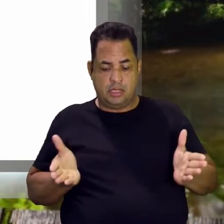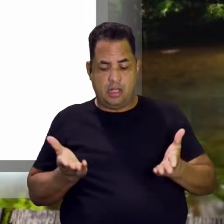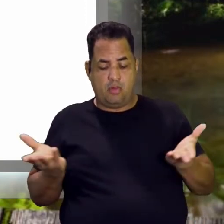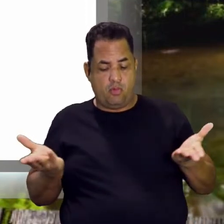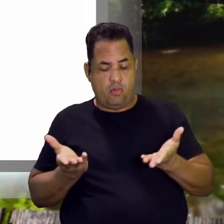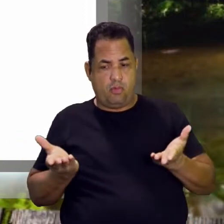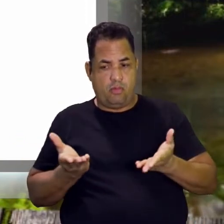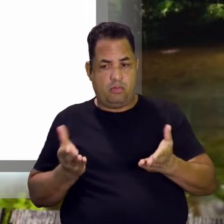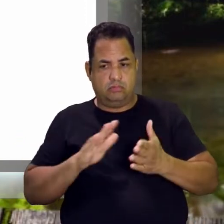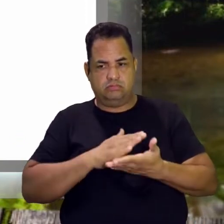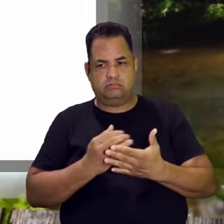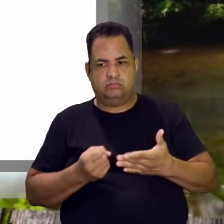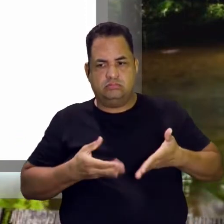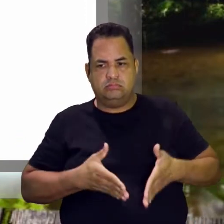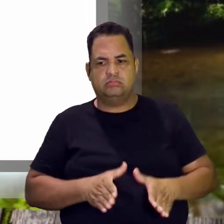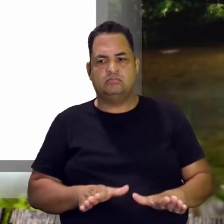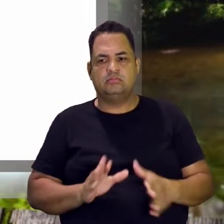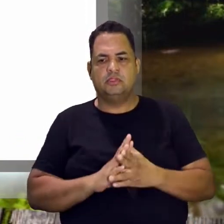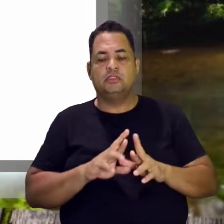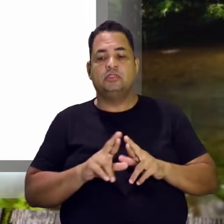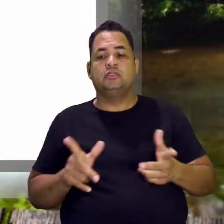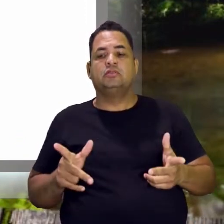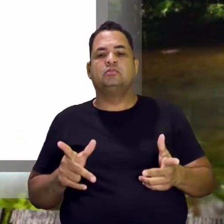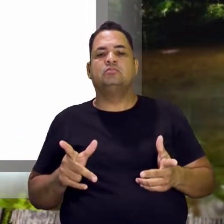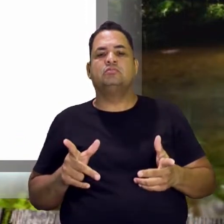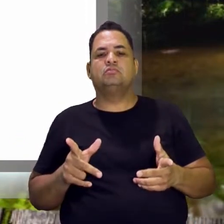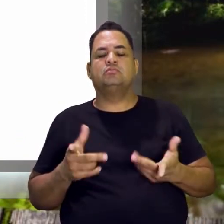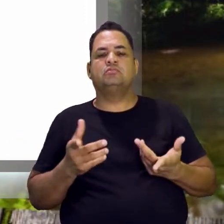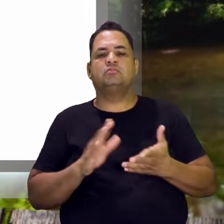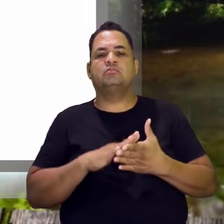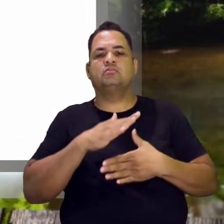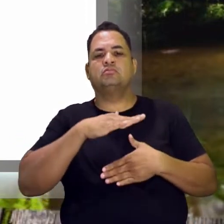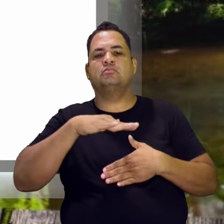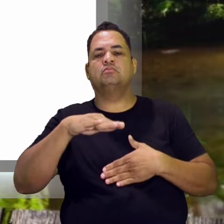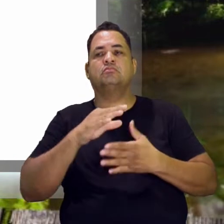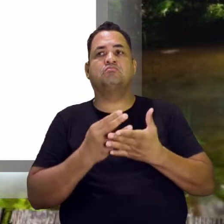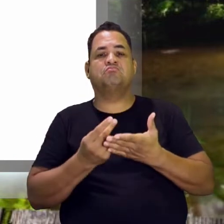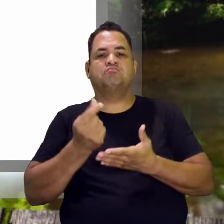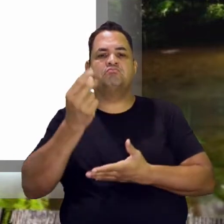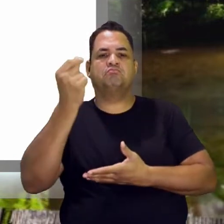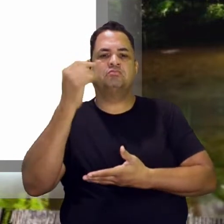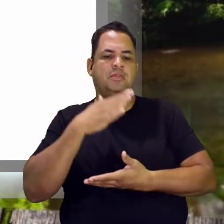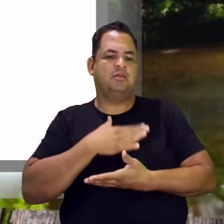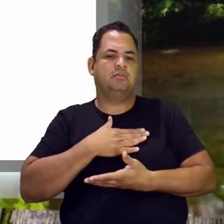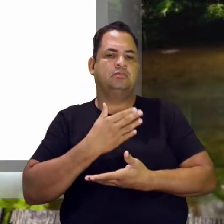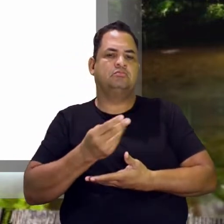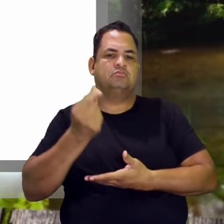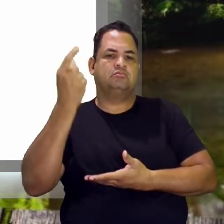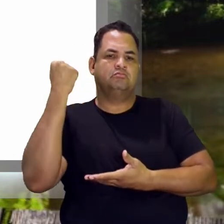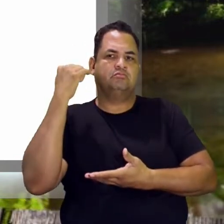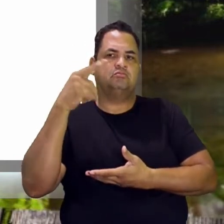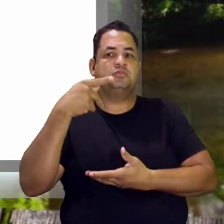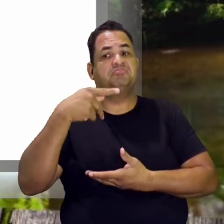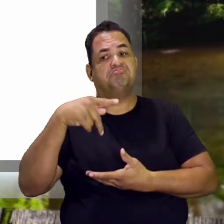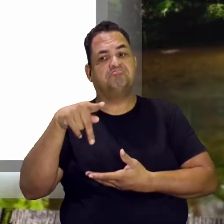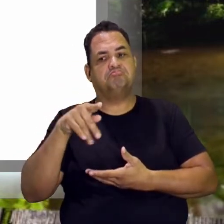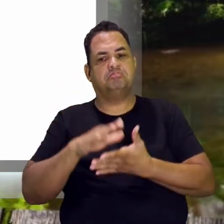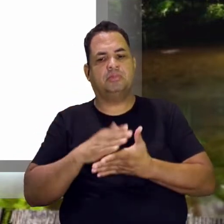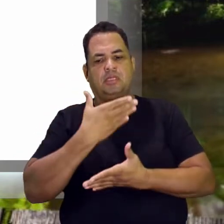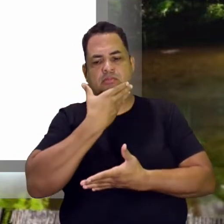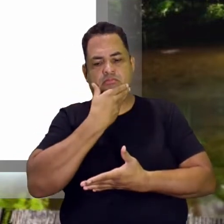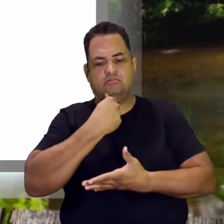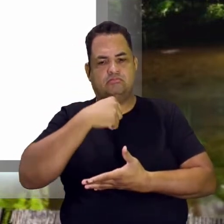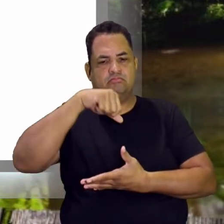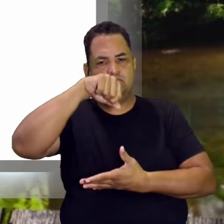nesse período é totalmente diferente de uma geração, né, a minha geração, a geração dos seus pais,